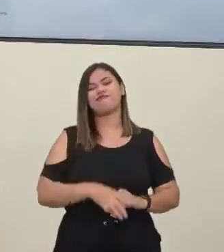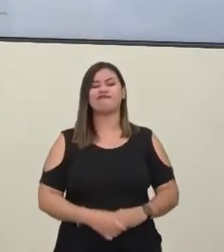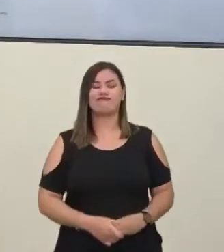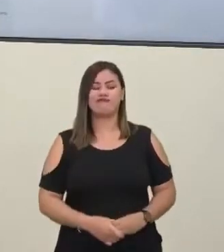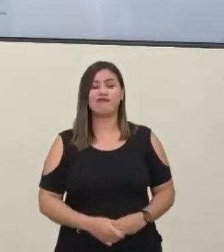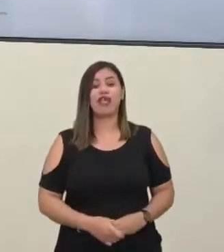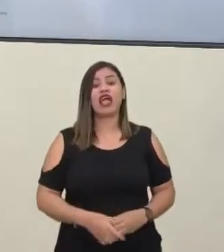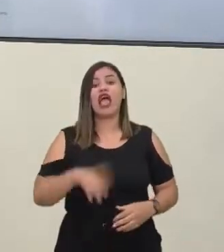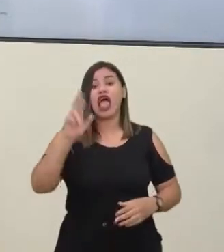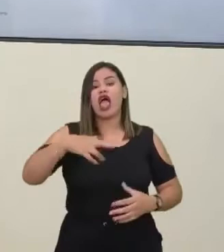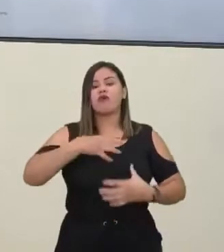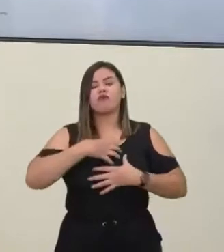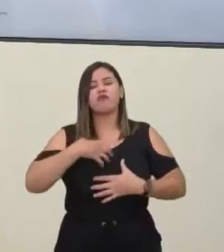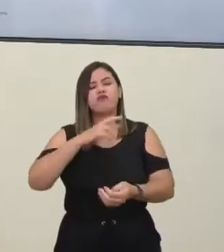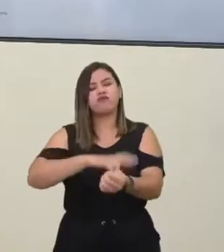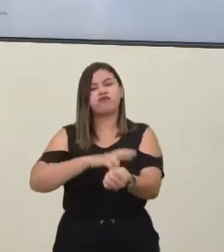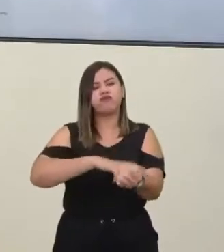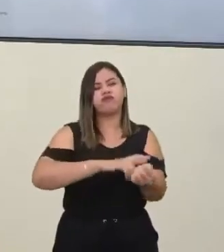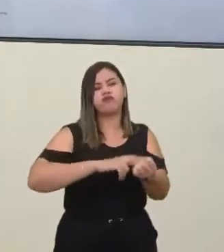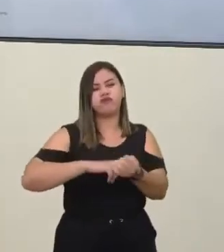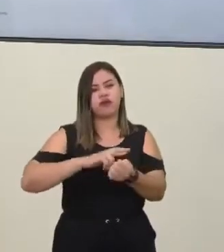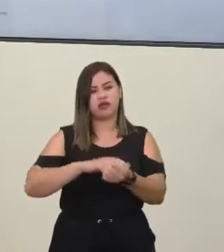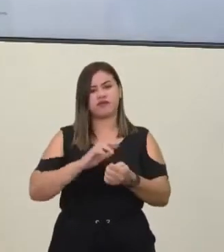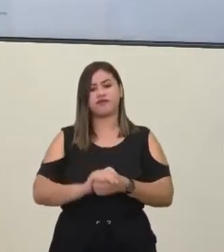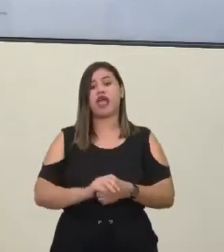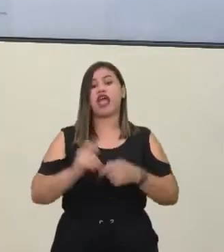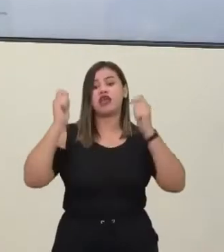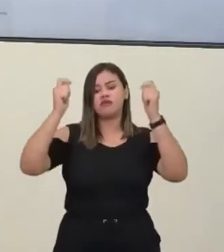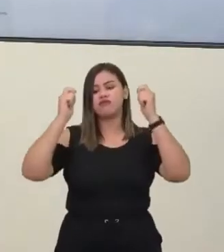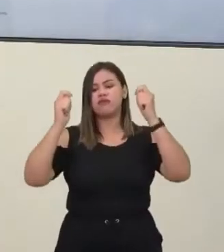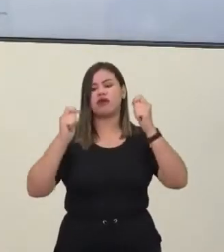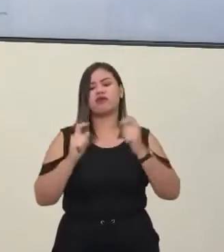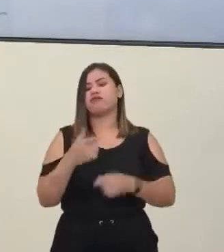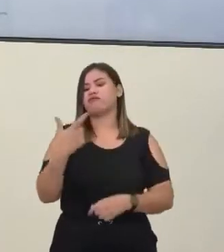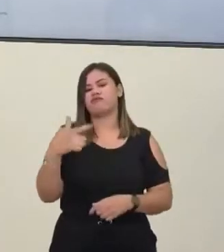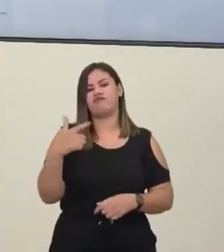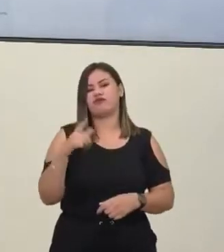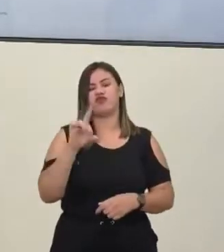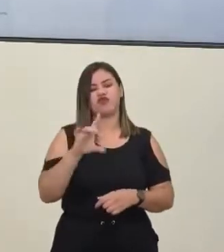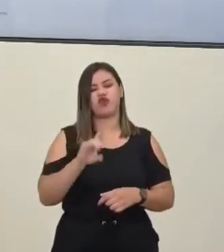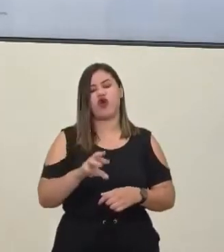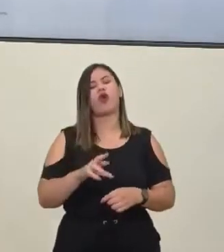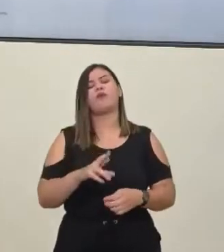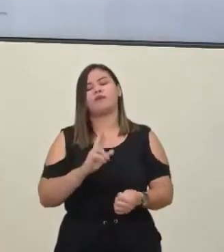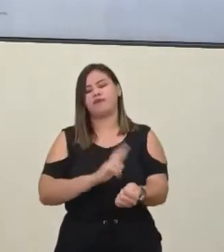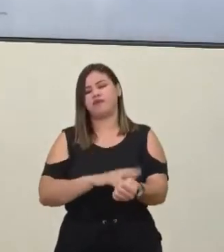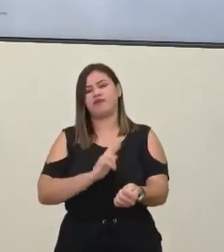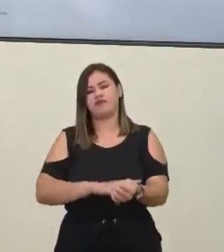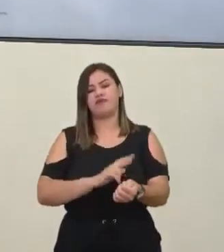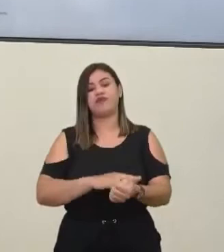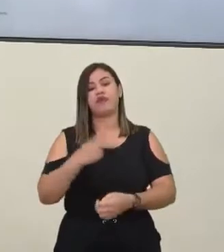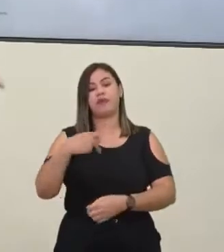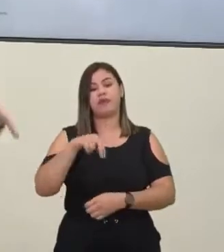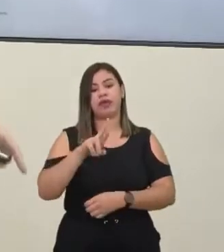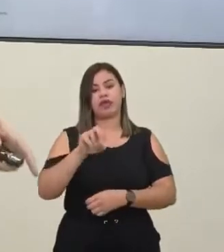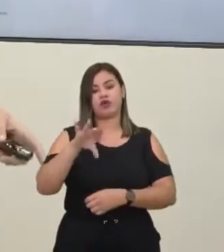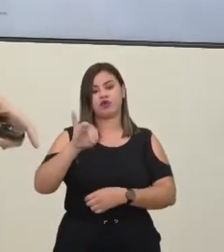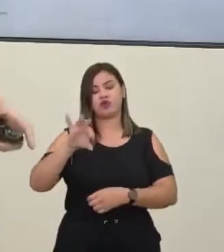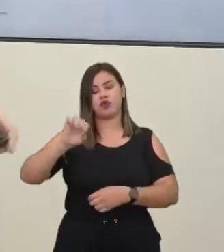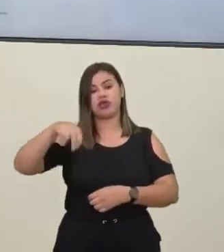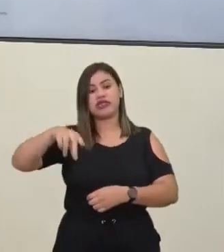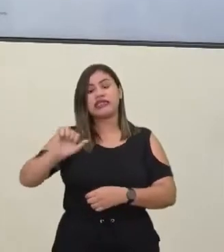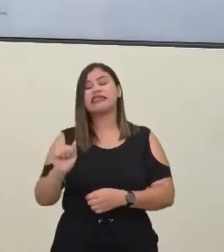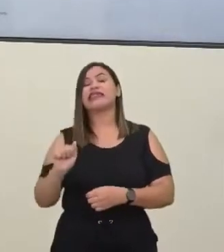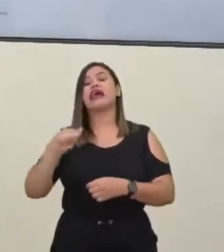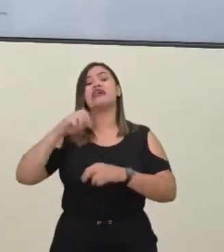Na verdade, ele é um ritmista. Nem percussionista eles não são, eles são ritmistas. O percussionista ele já é um pouco diferente, porque ele estuda música,